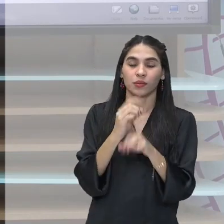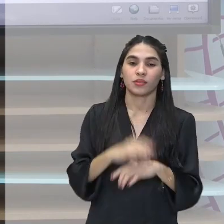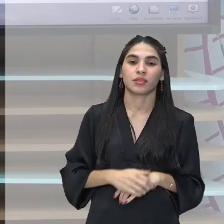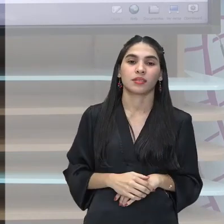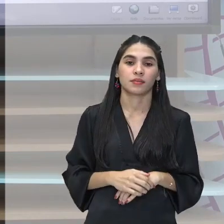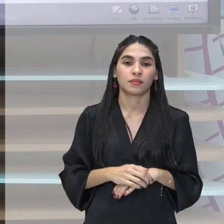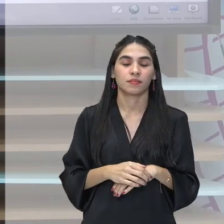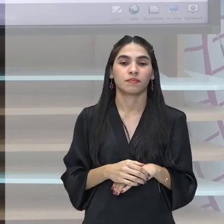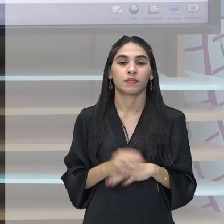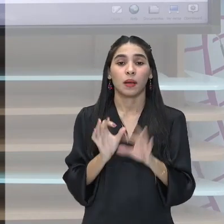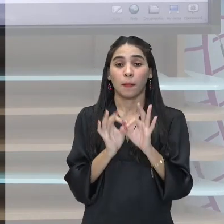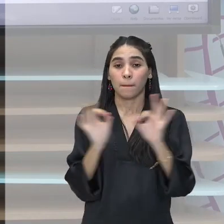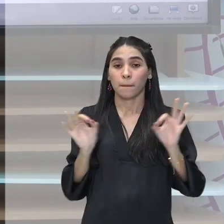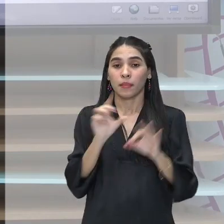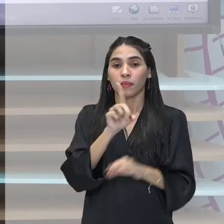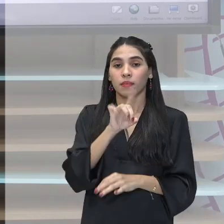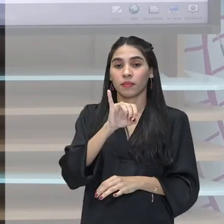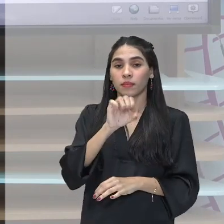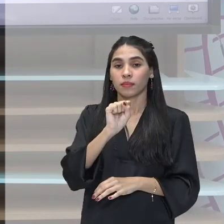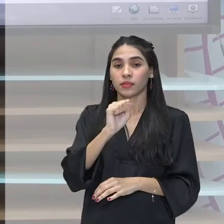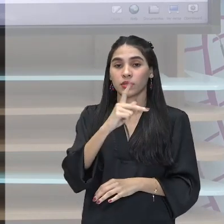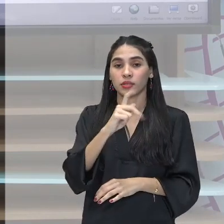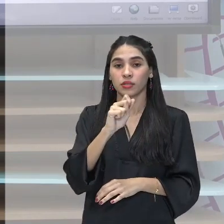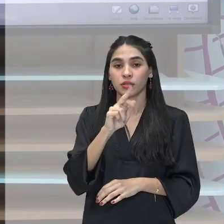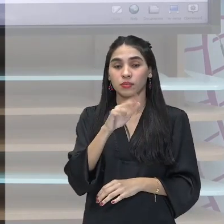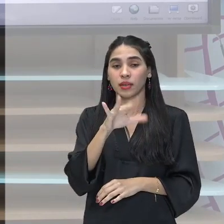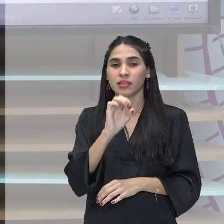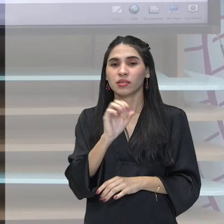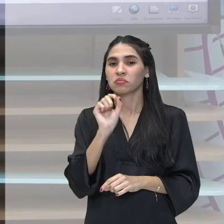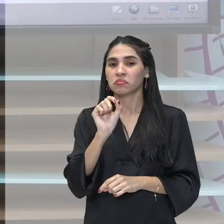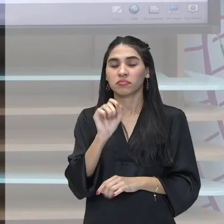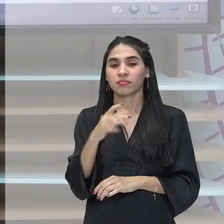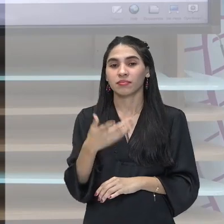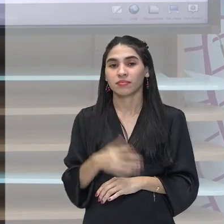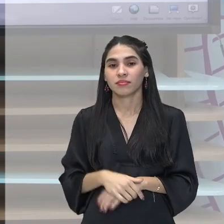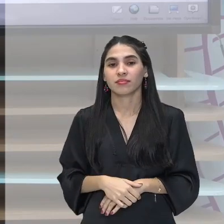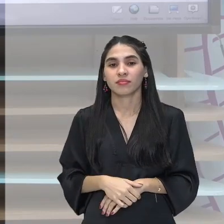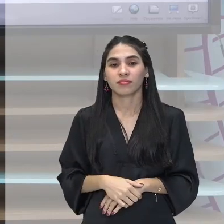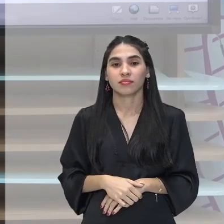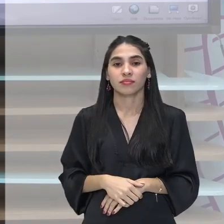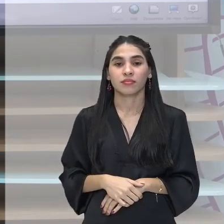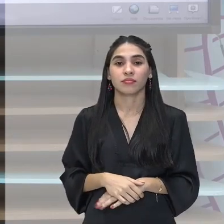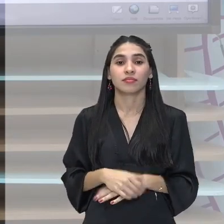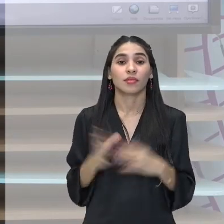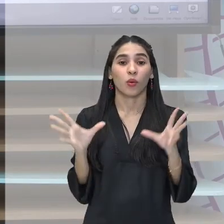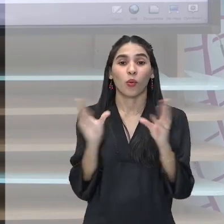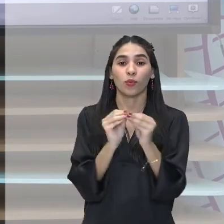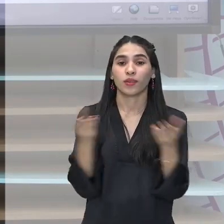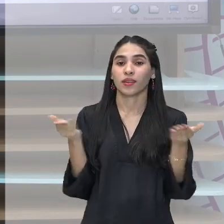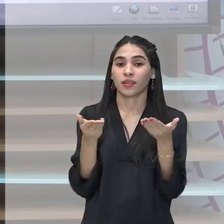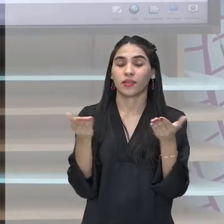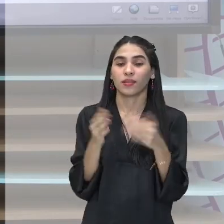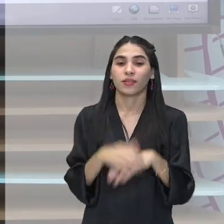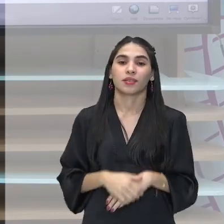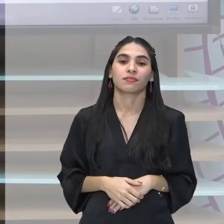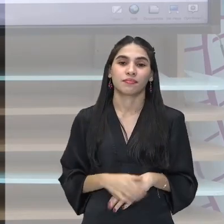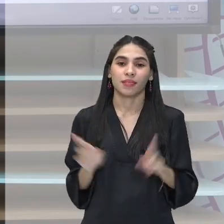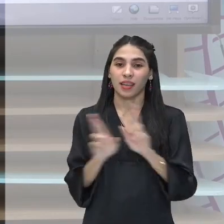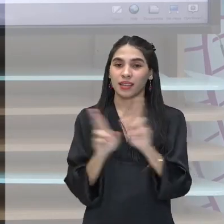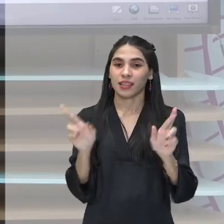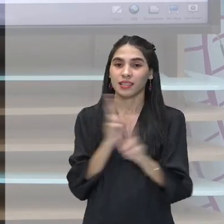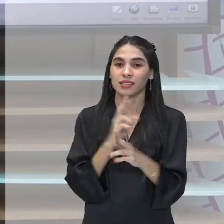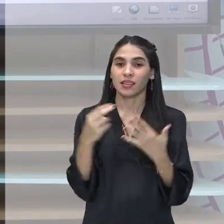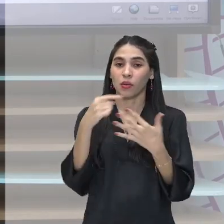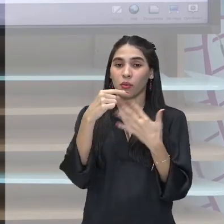encontramos as medidas de dispersão. E o que é a medida de dispersão? Vamos concluir agora em relação a